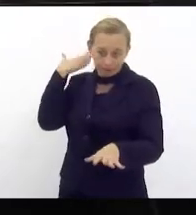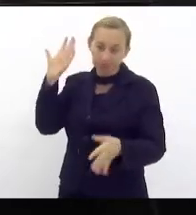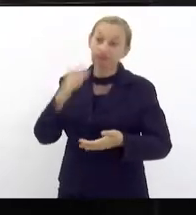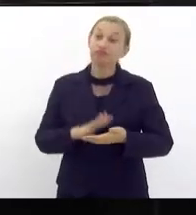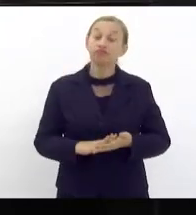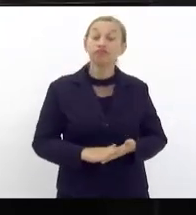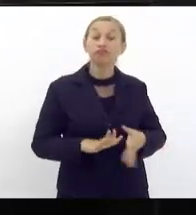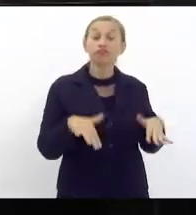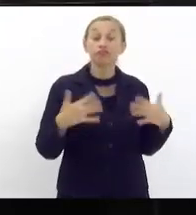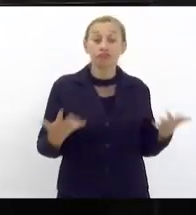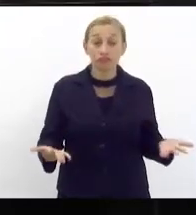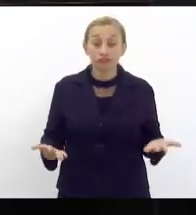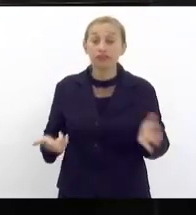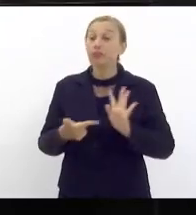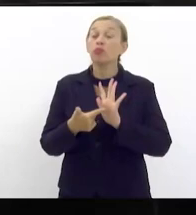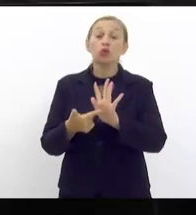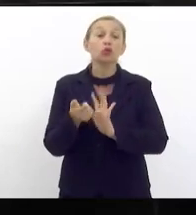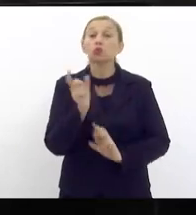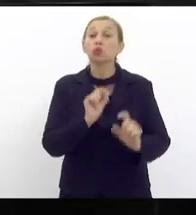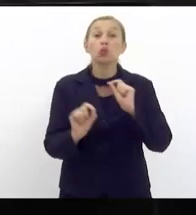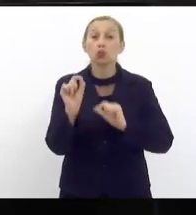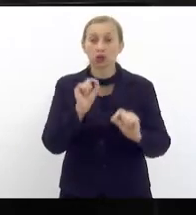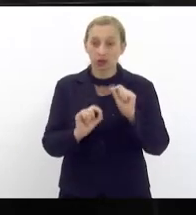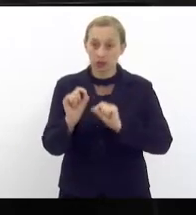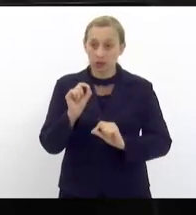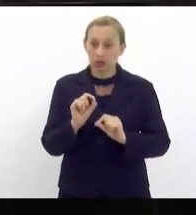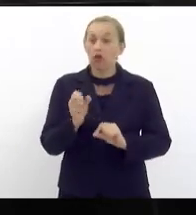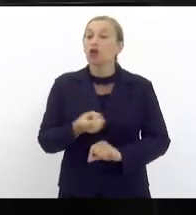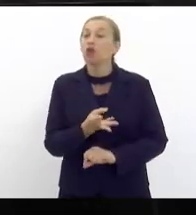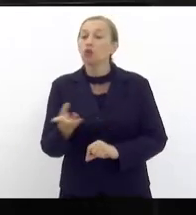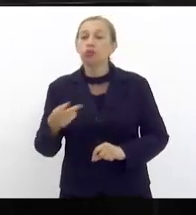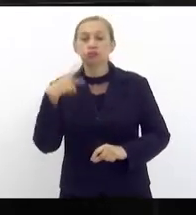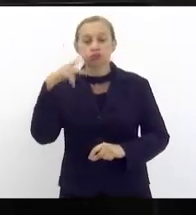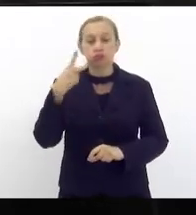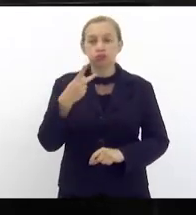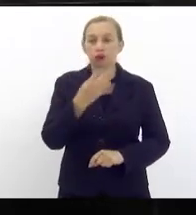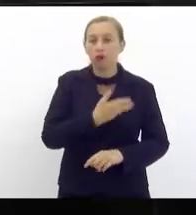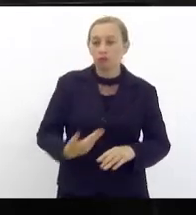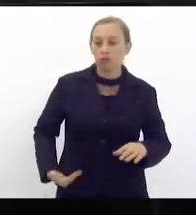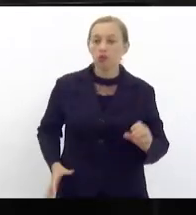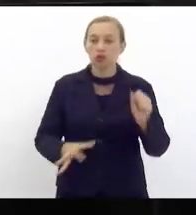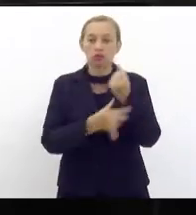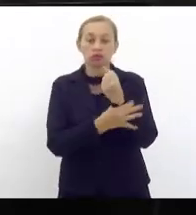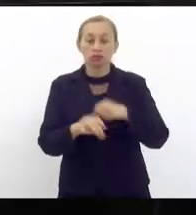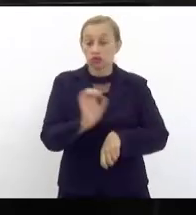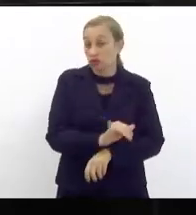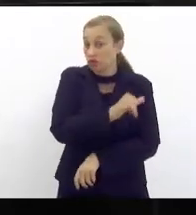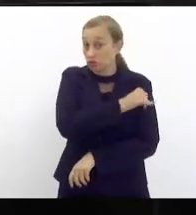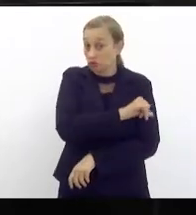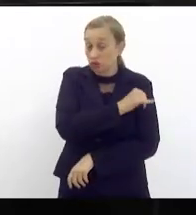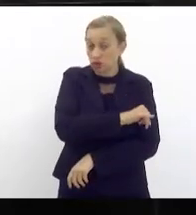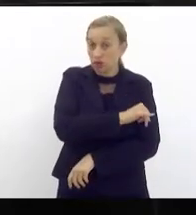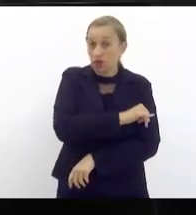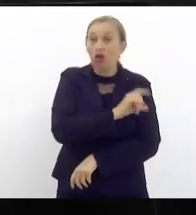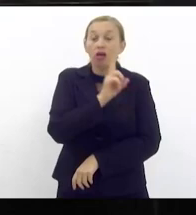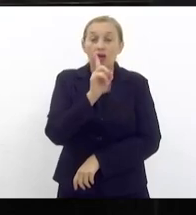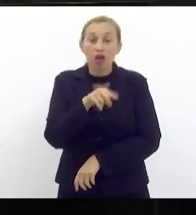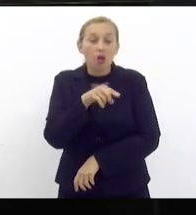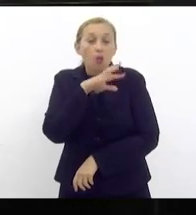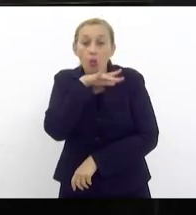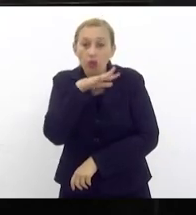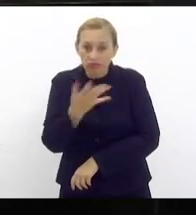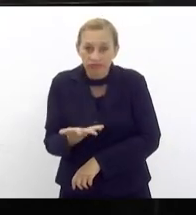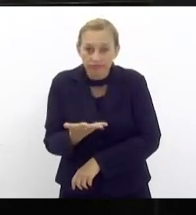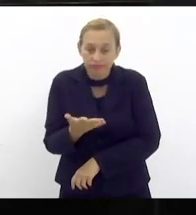Isso demonstra o quanto que a política pública de segurança no estado do Rio de Janeiro é um desastre